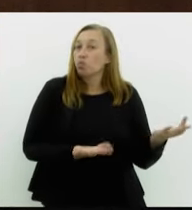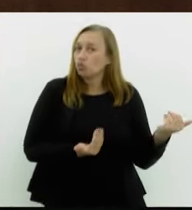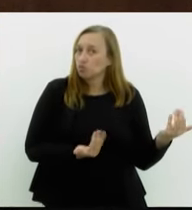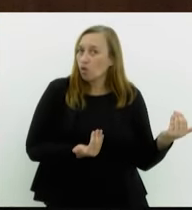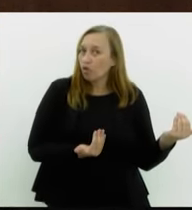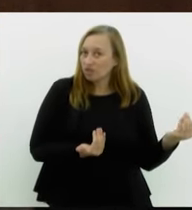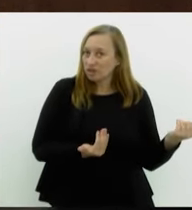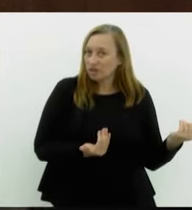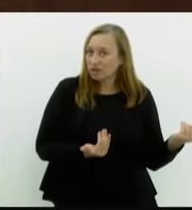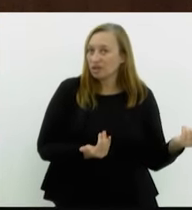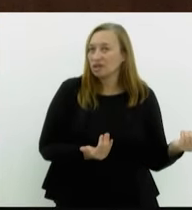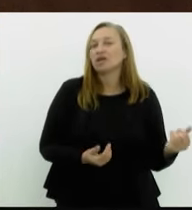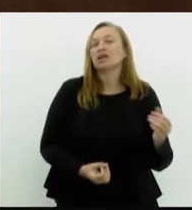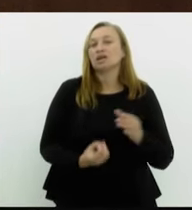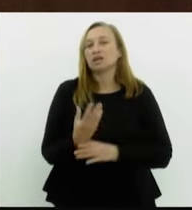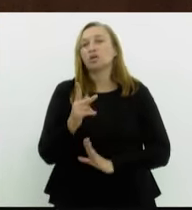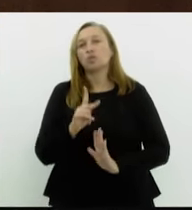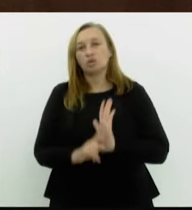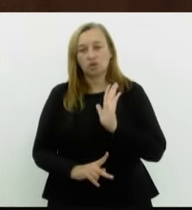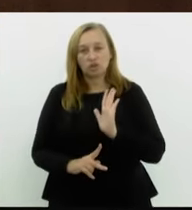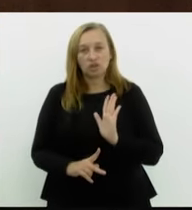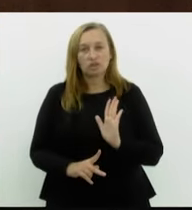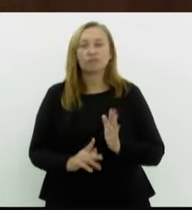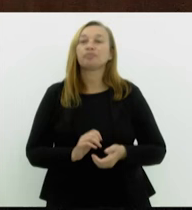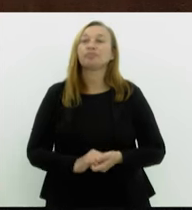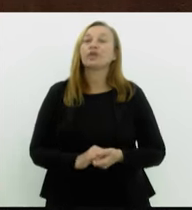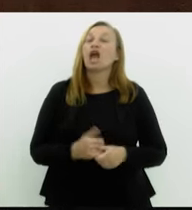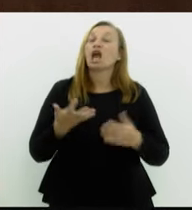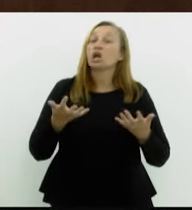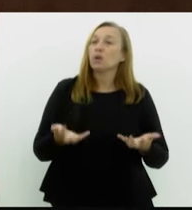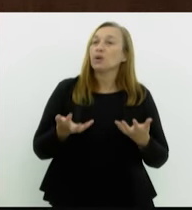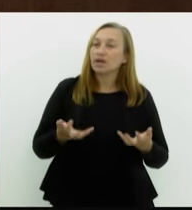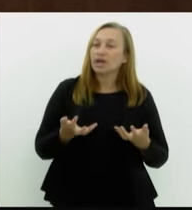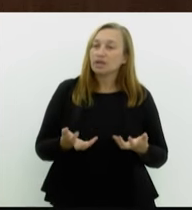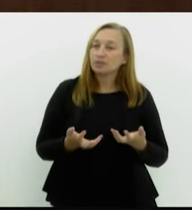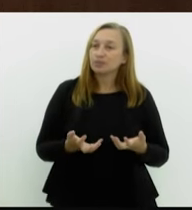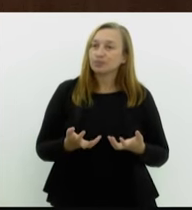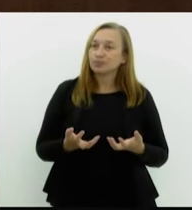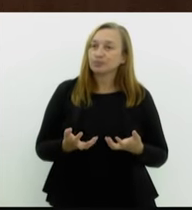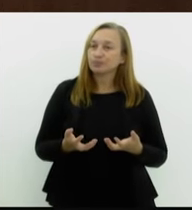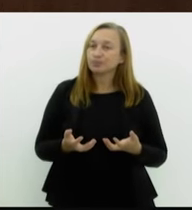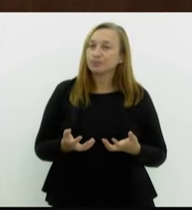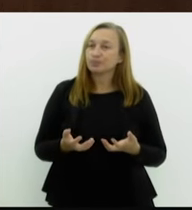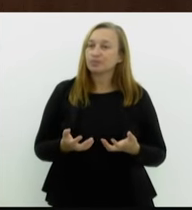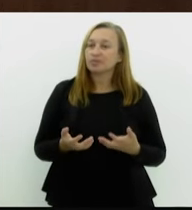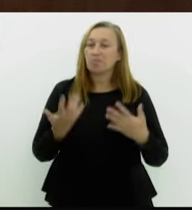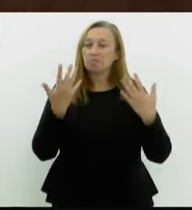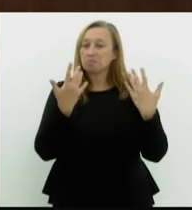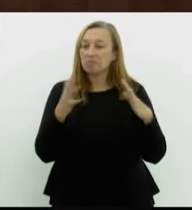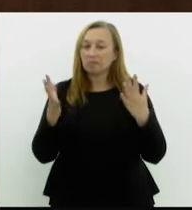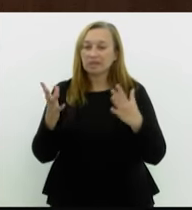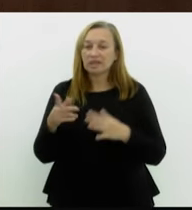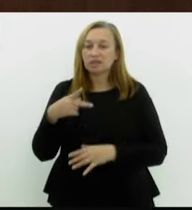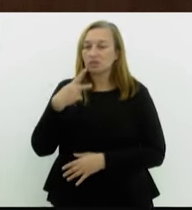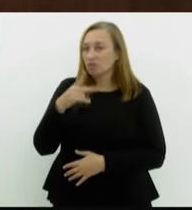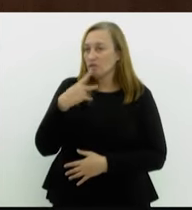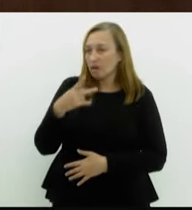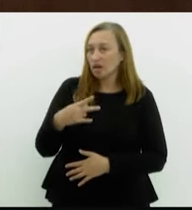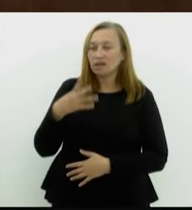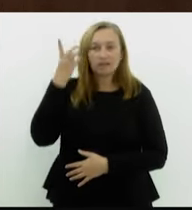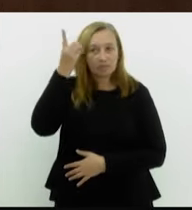jovem do Parlamento Juvenil. E eu quero dar eco às suas palavras, deputada